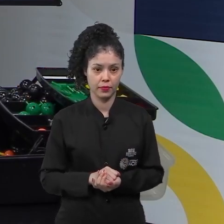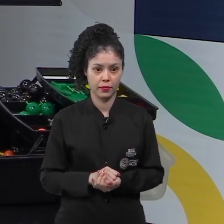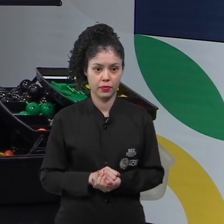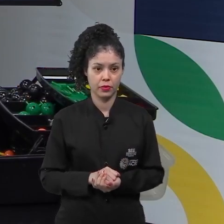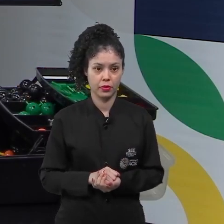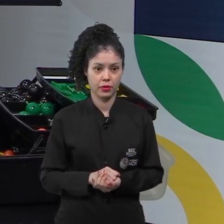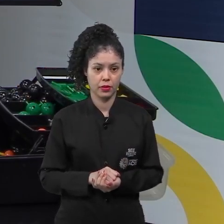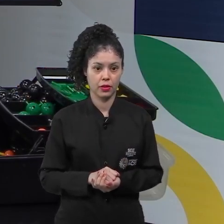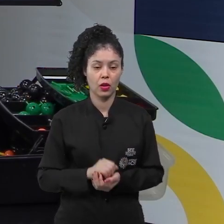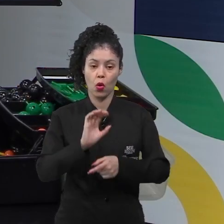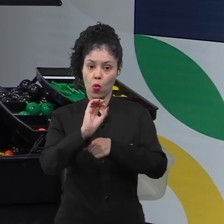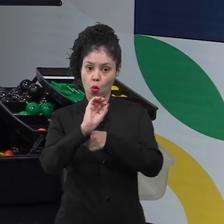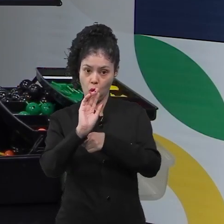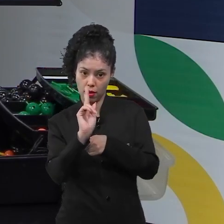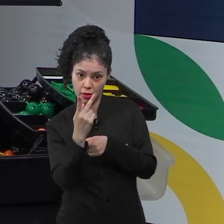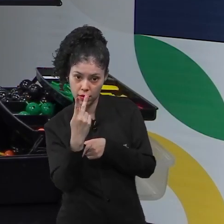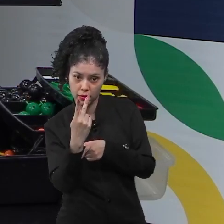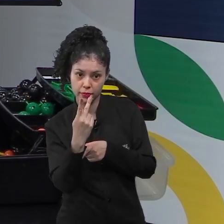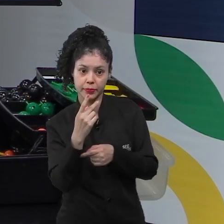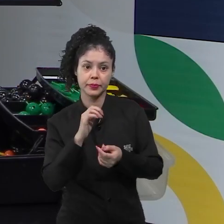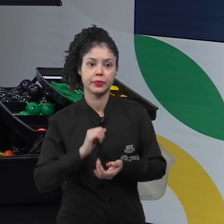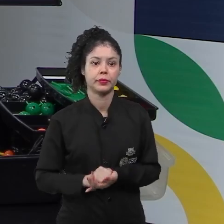função OH, função